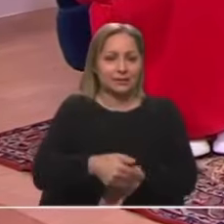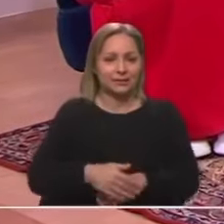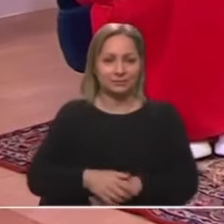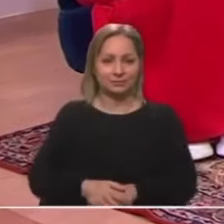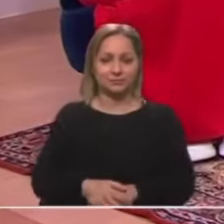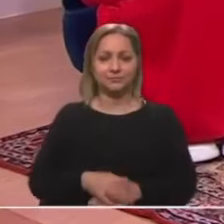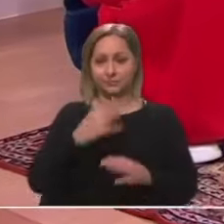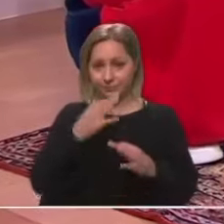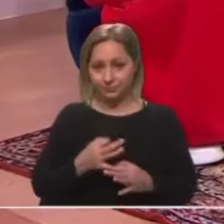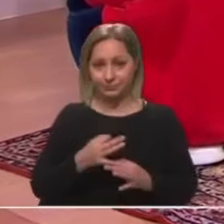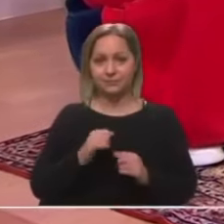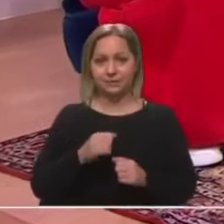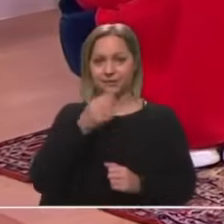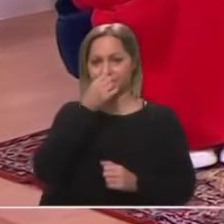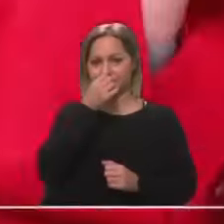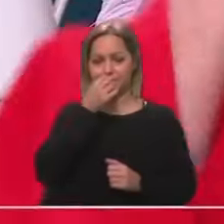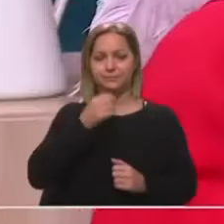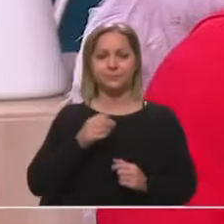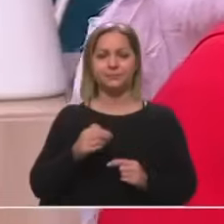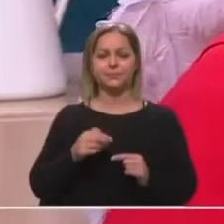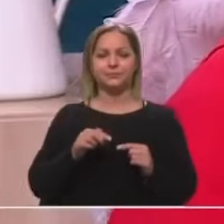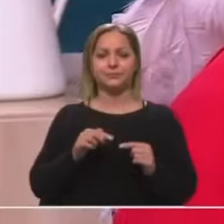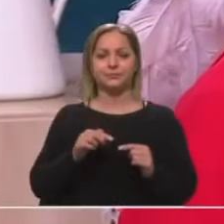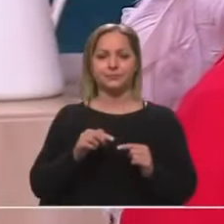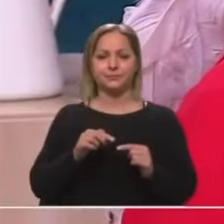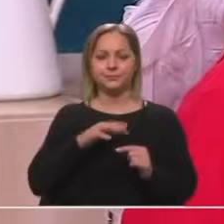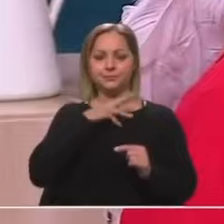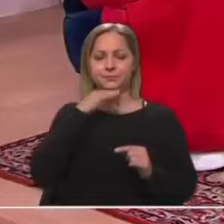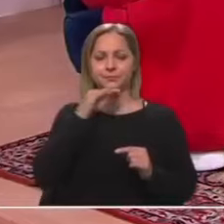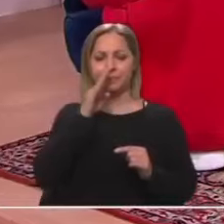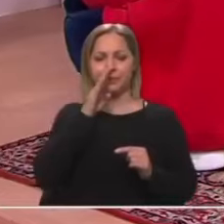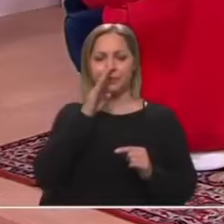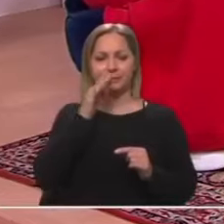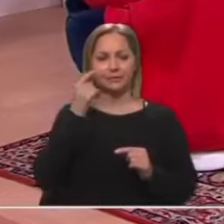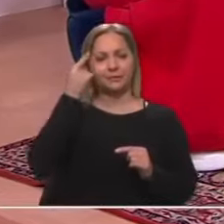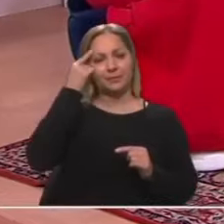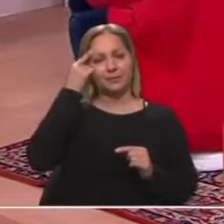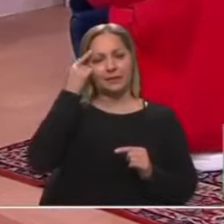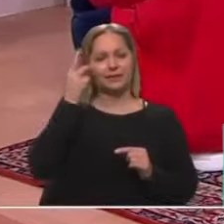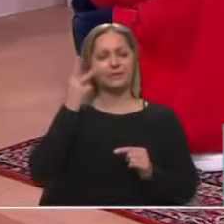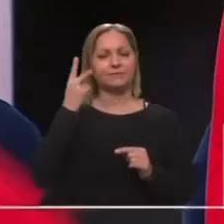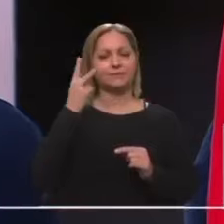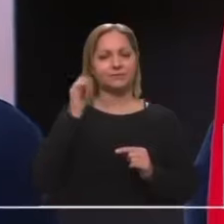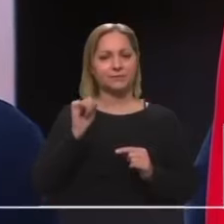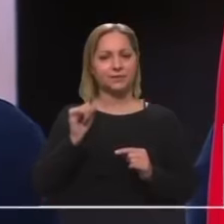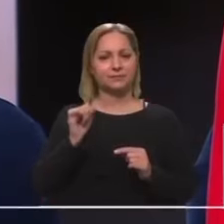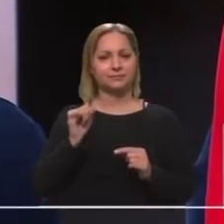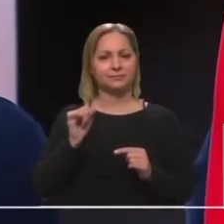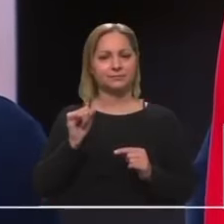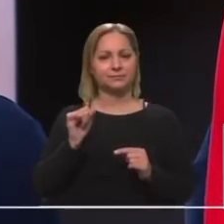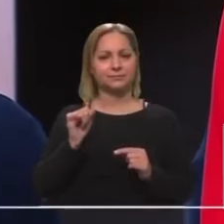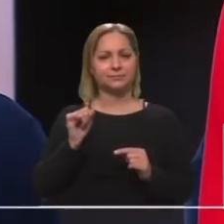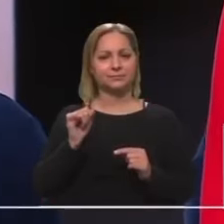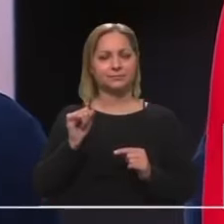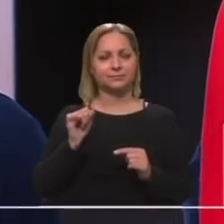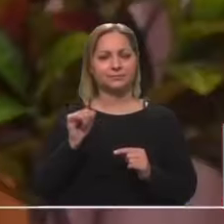hora foi. Foi, foi, foi. E é engraçado porque se pensarmos nas nossas vidas, nas vidas, às vezes,